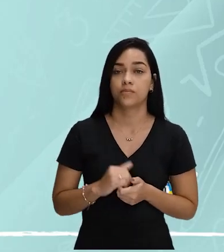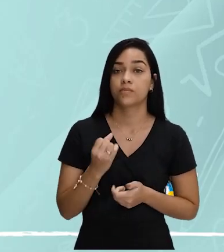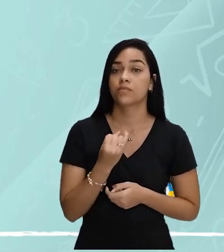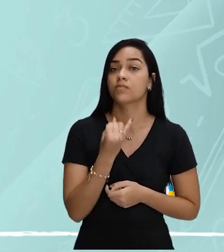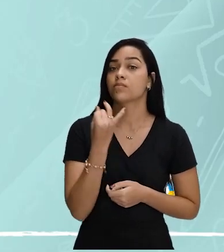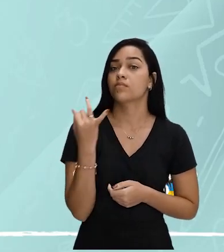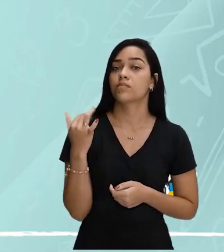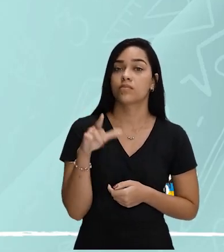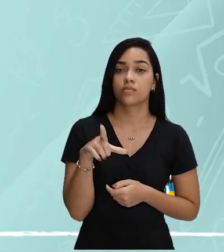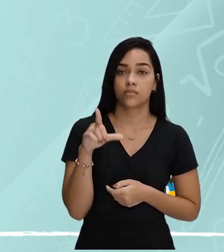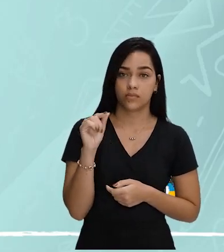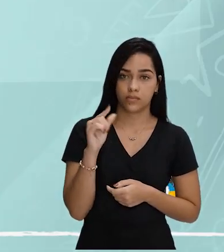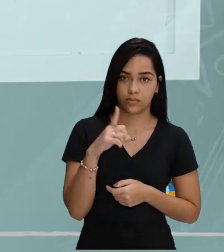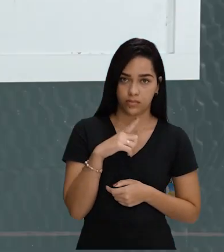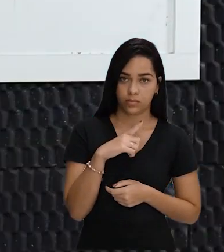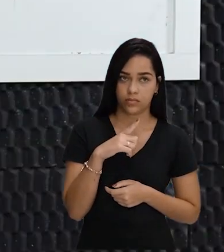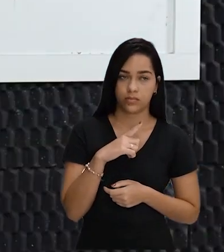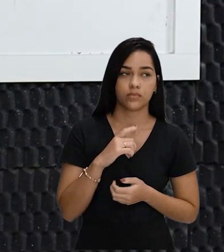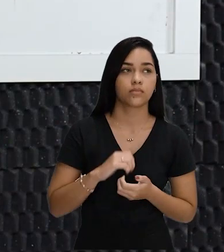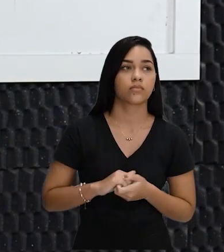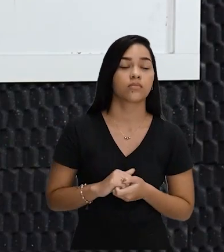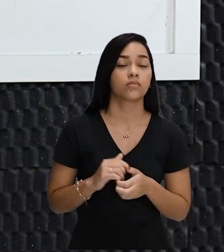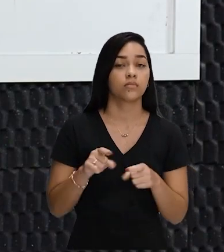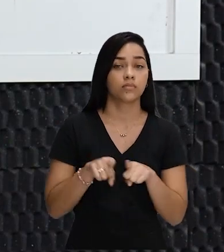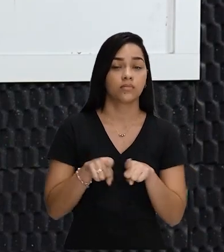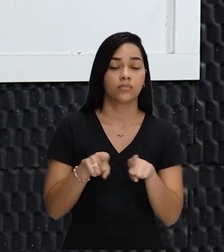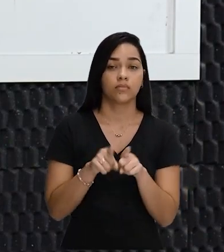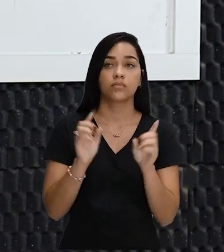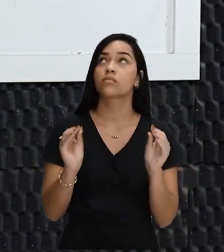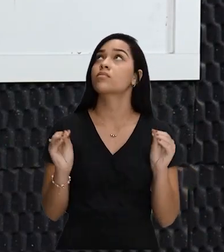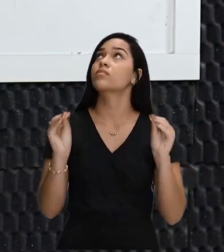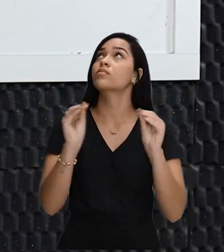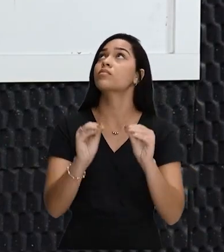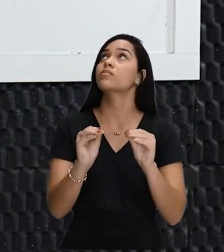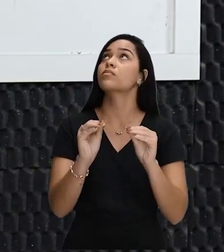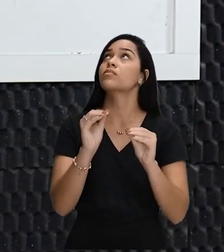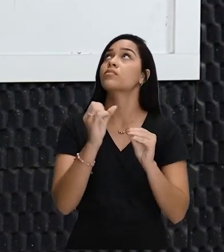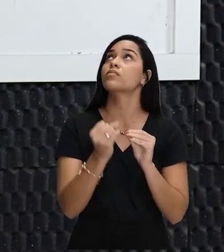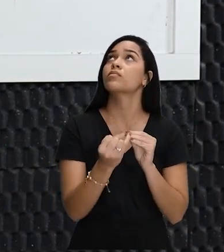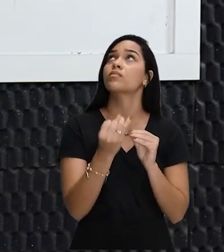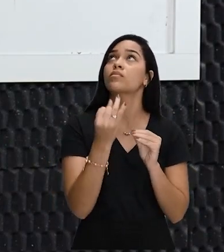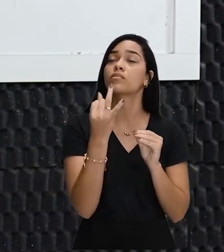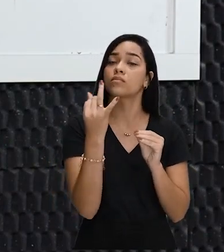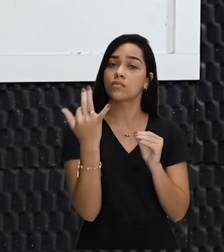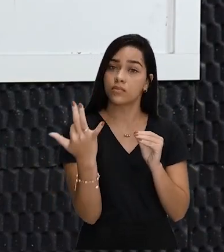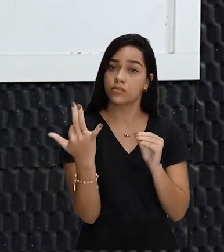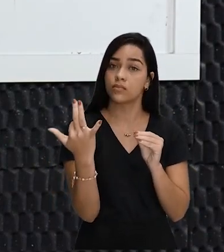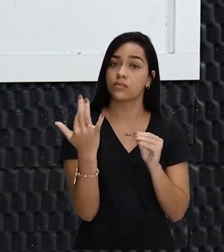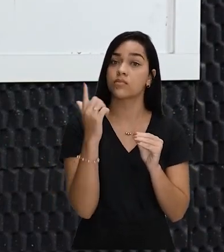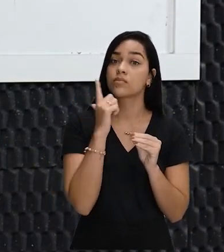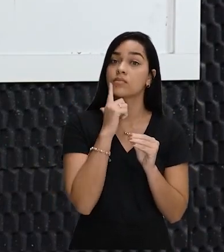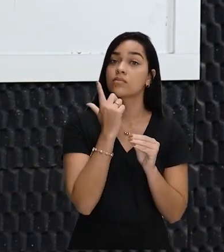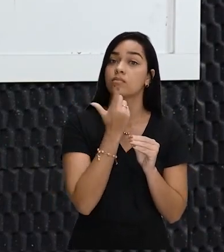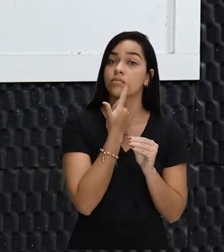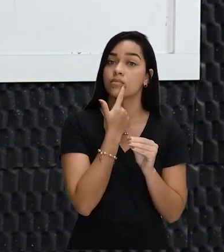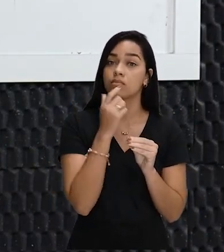opções de prato principal tem e vamos colocar aqui a quantidade de sobremesas